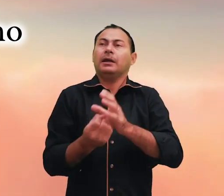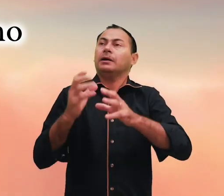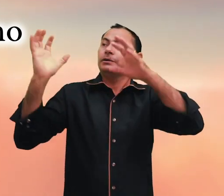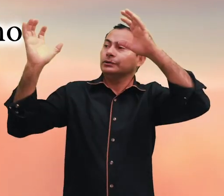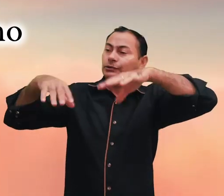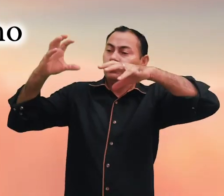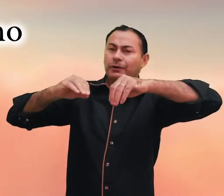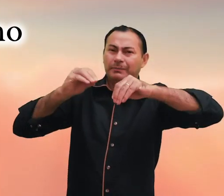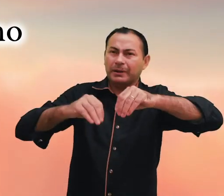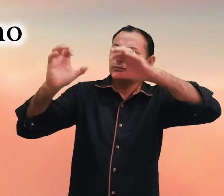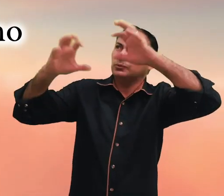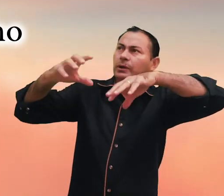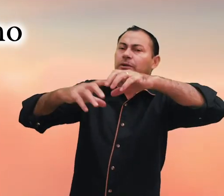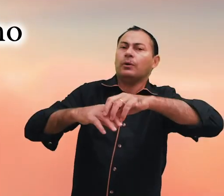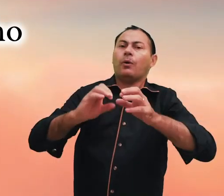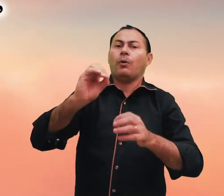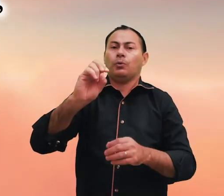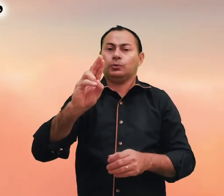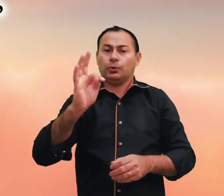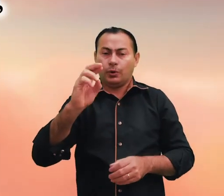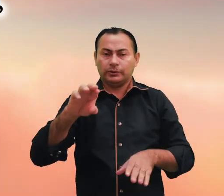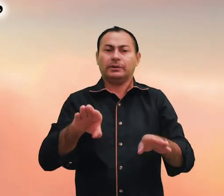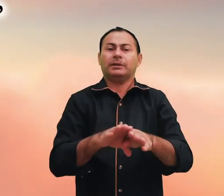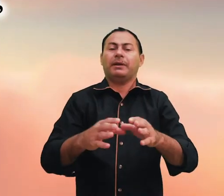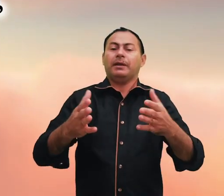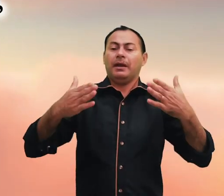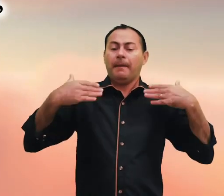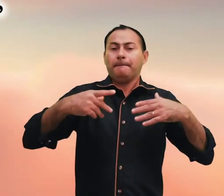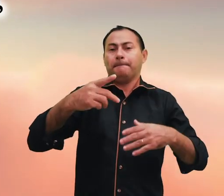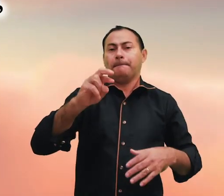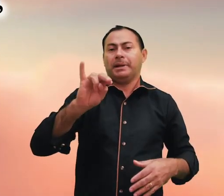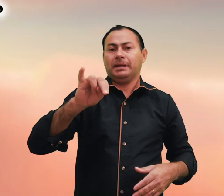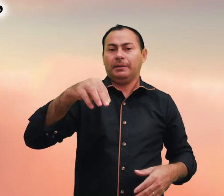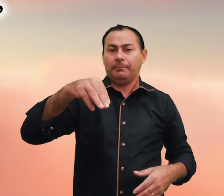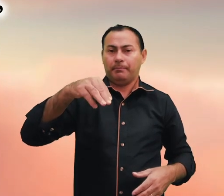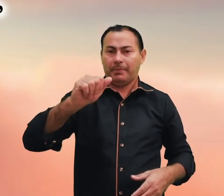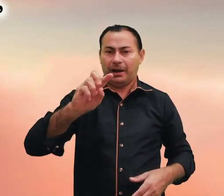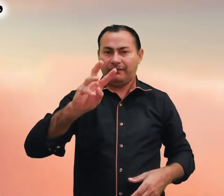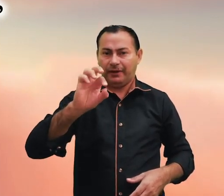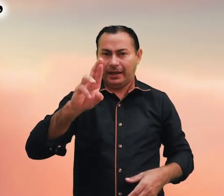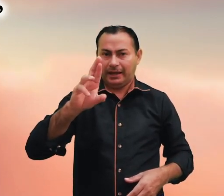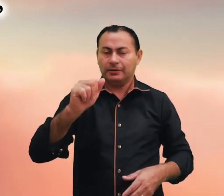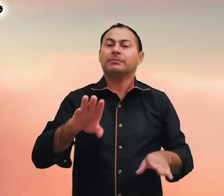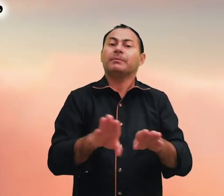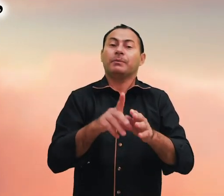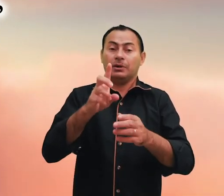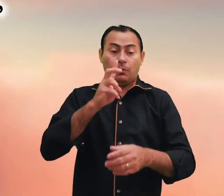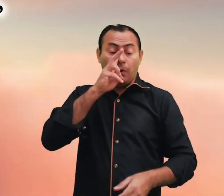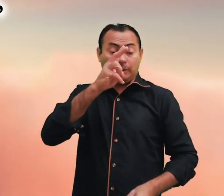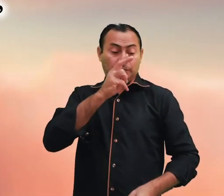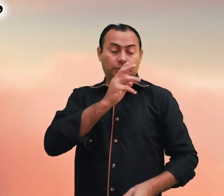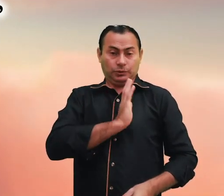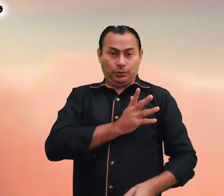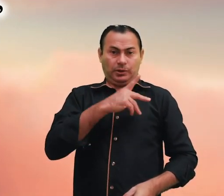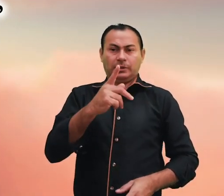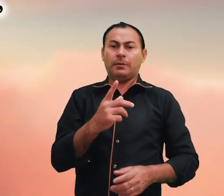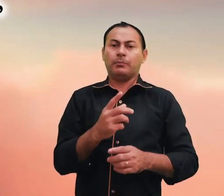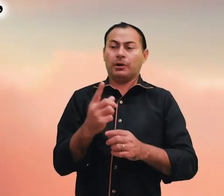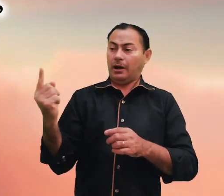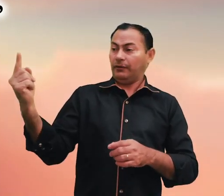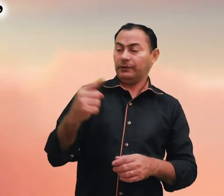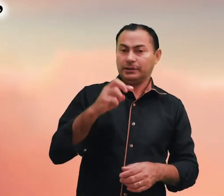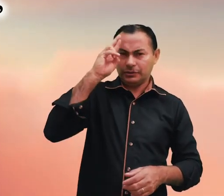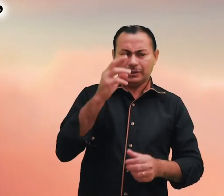as chuvas do outono e da primavera. Sejam também pacientes e fortaleçam o seu coração, pois a vinda do Senhor está